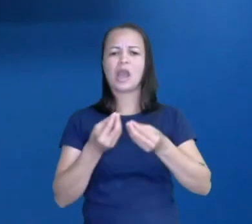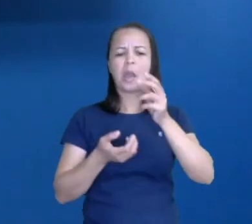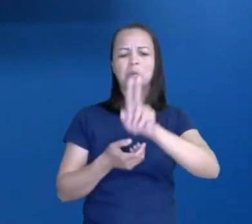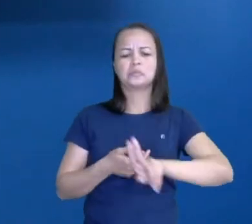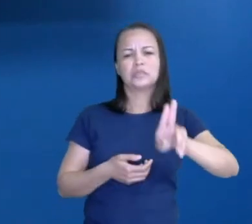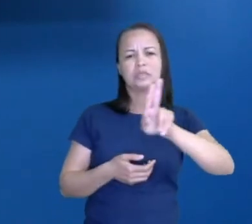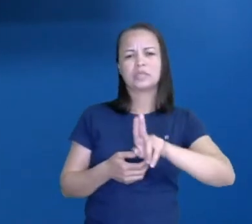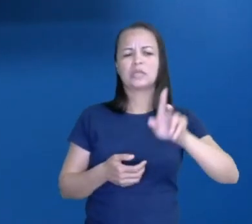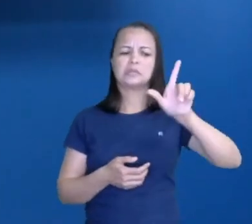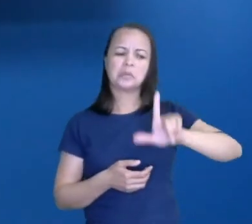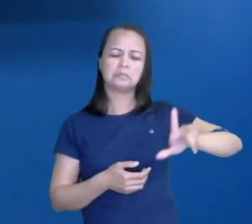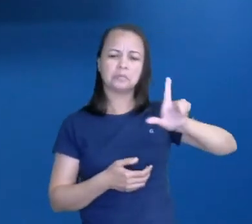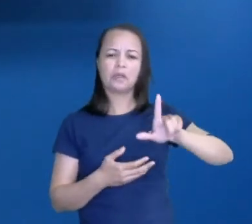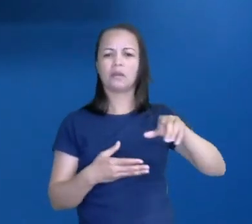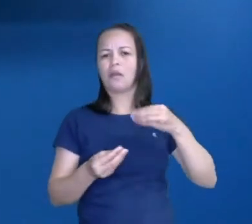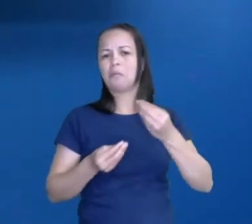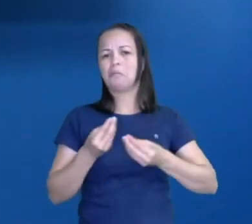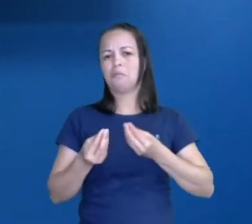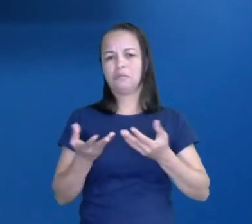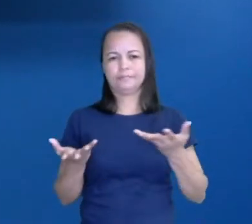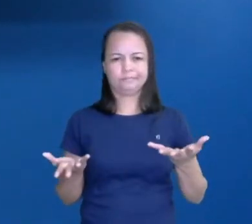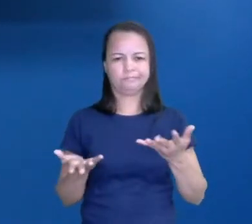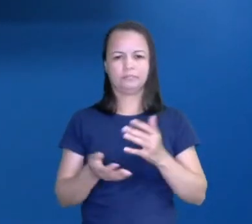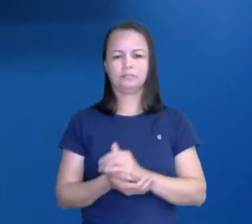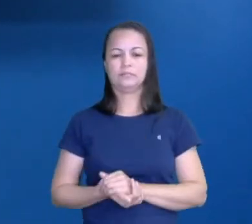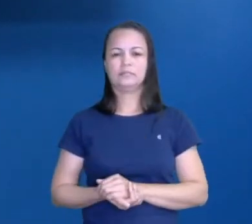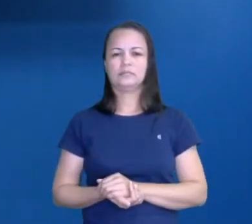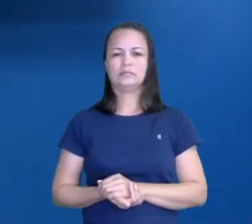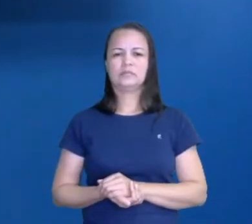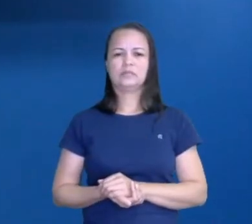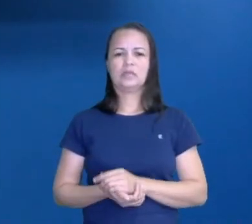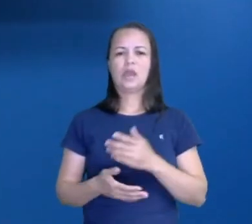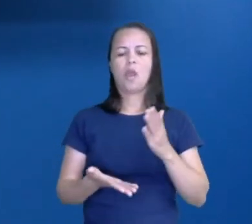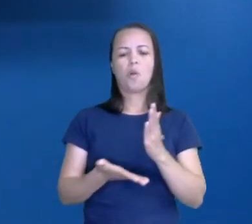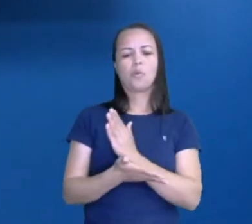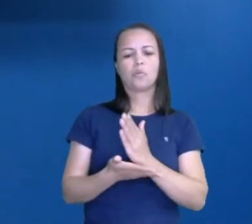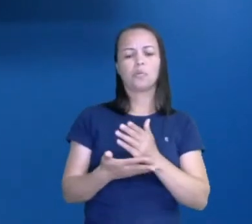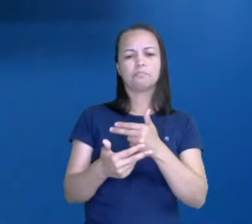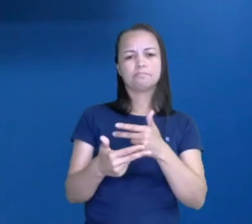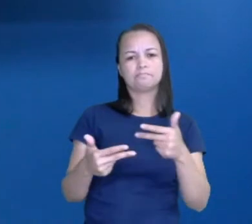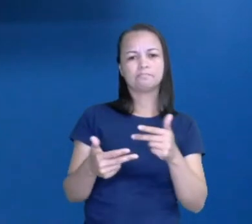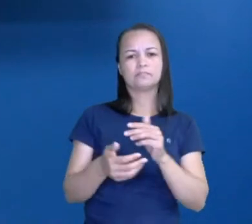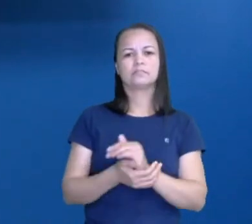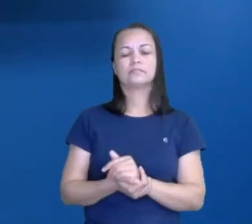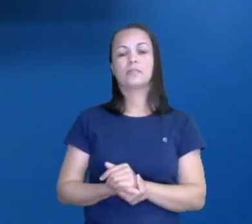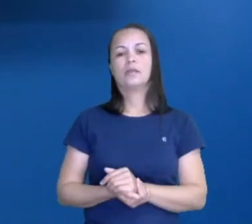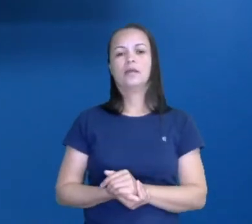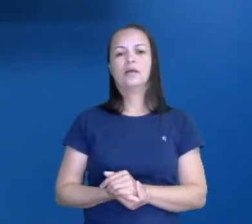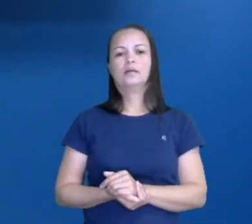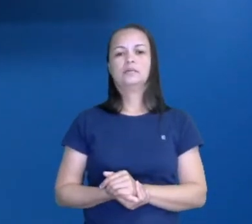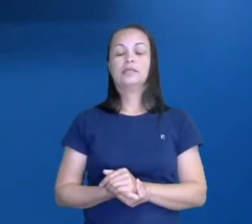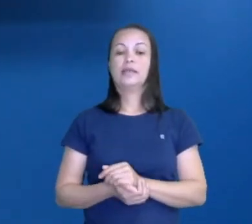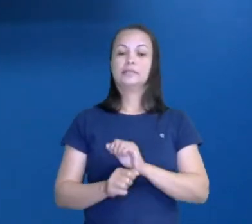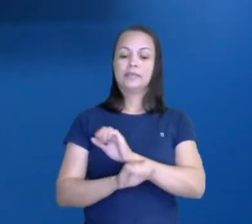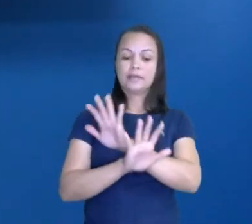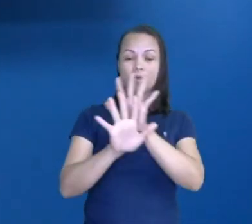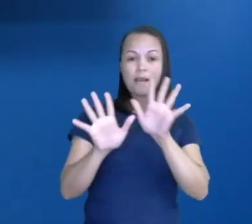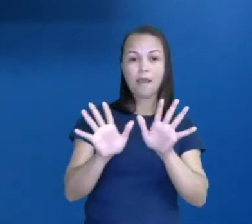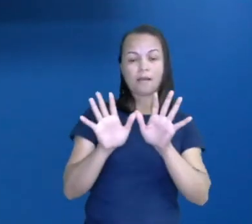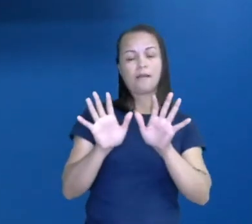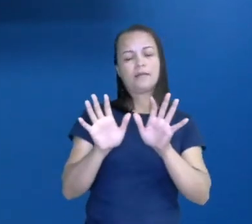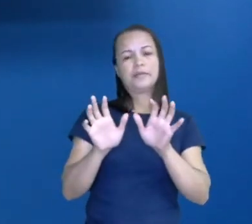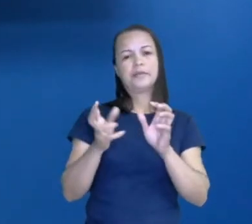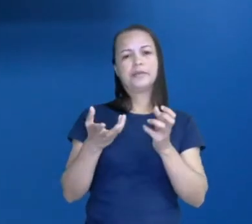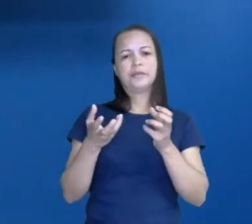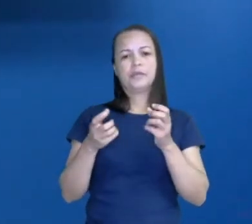utilizado o sentido literal? Gente, algumas coisas têm que ser claras e objetivas,